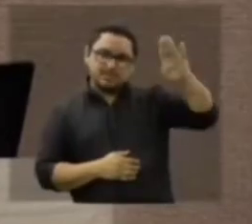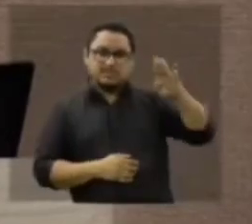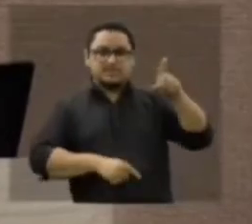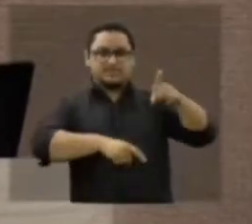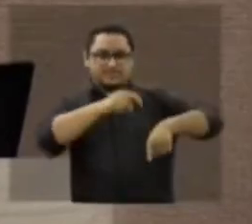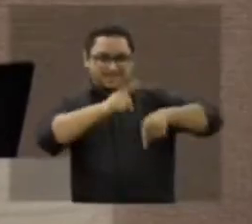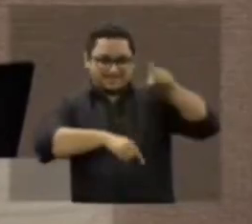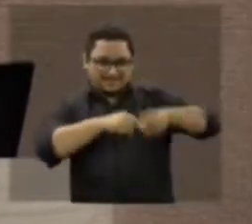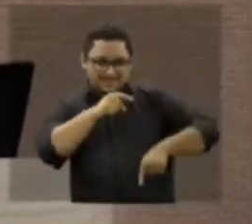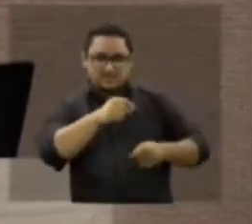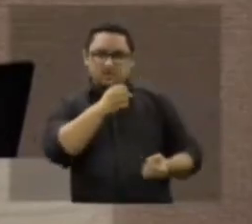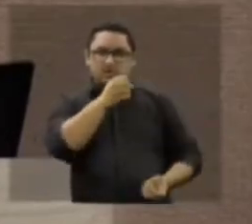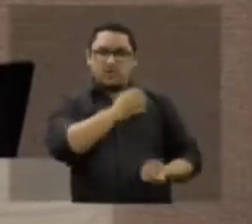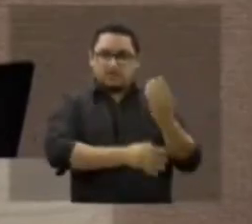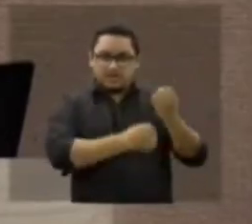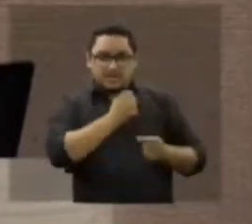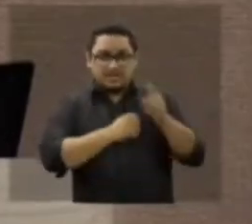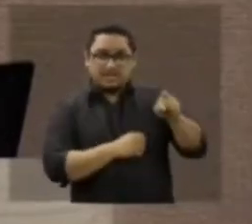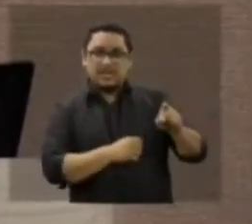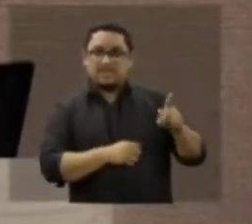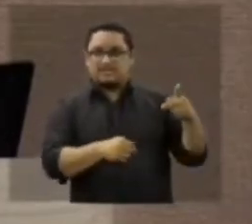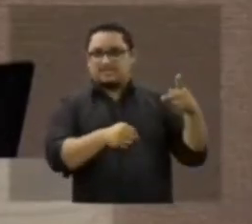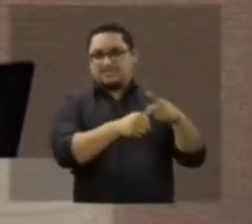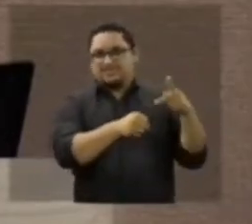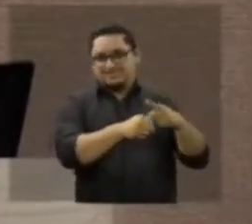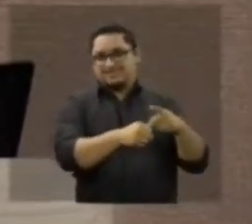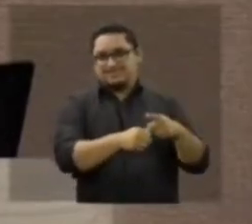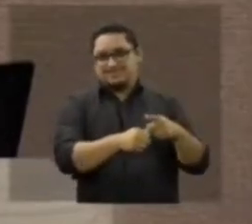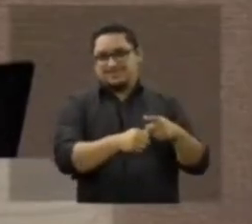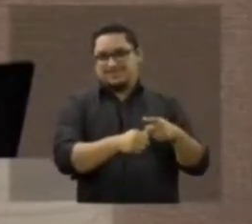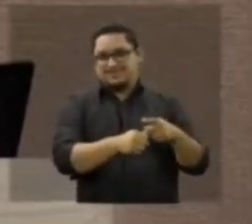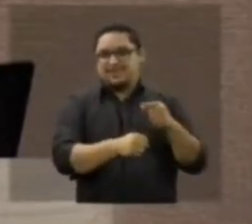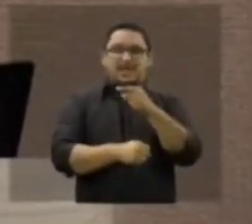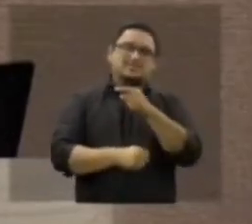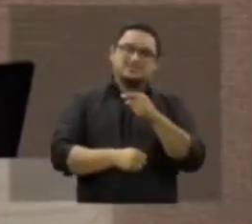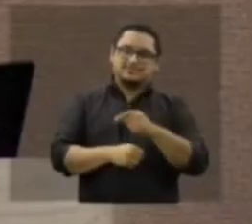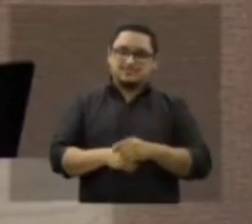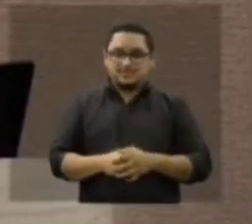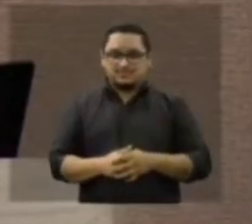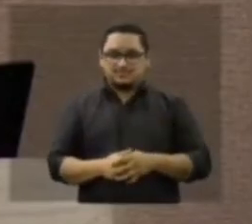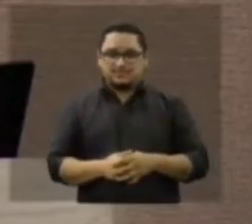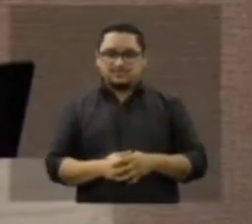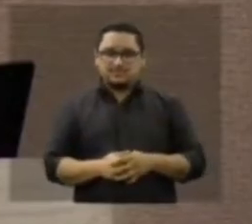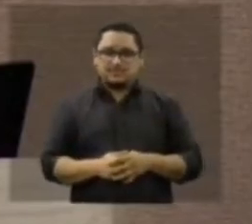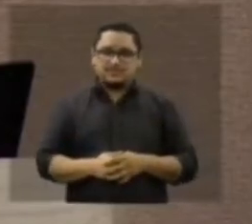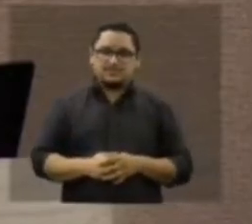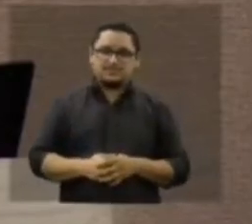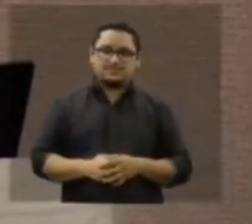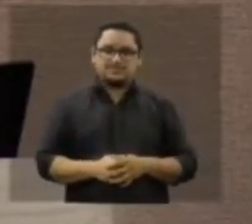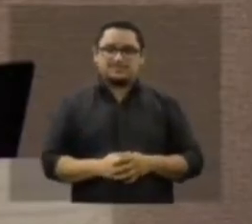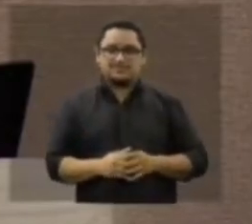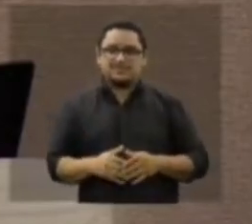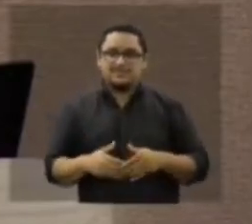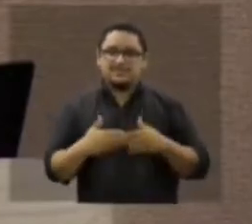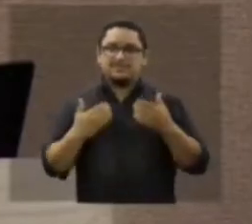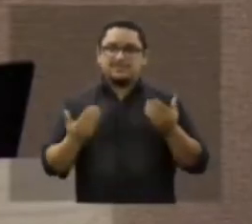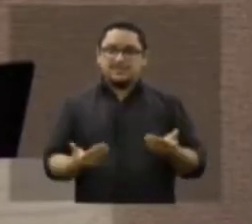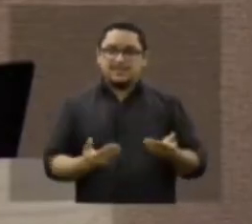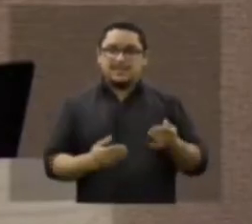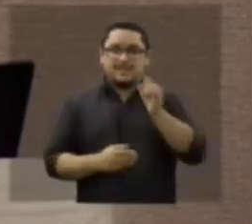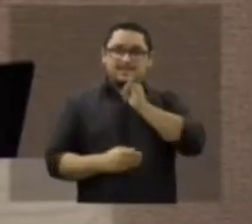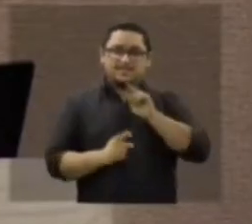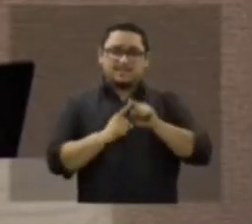produtos produtores de petróleo do mundo contudo a nação ainda enfrenta desafios consideráveis especialmente